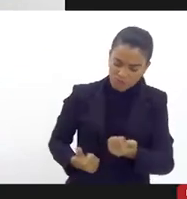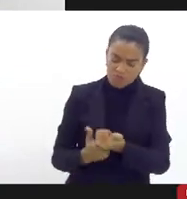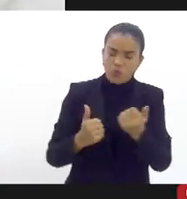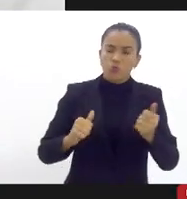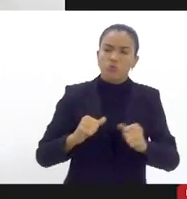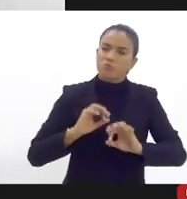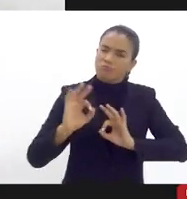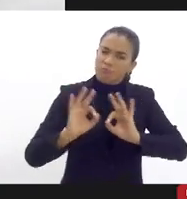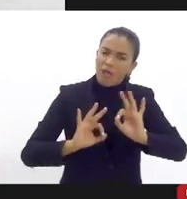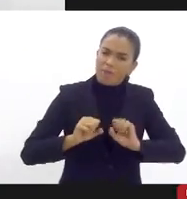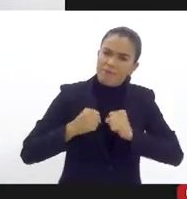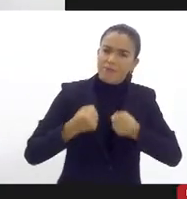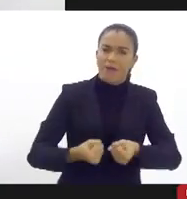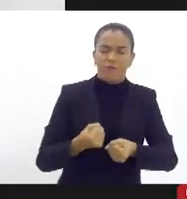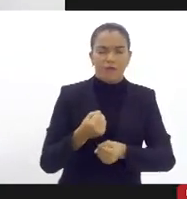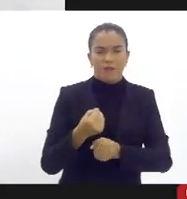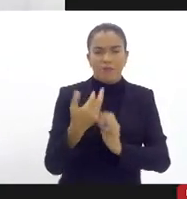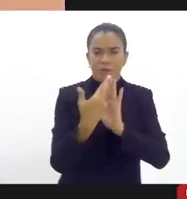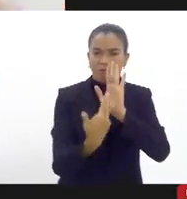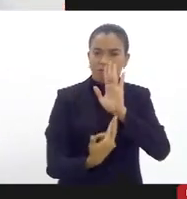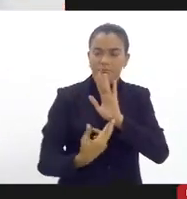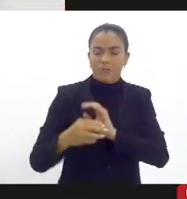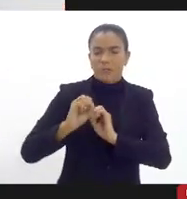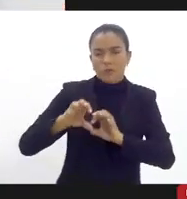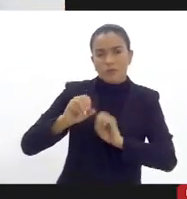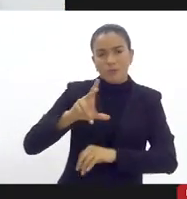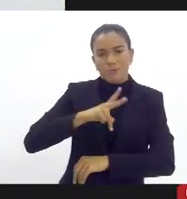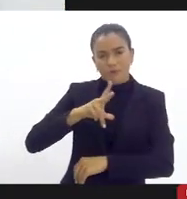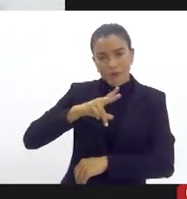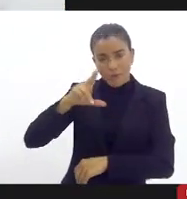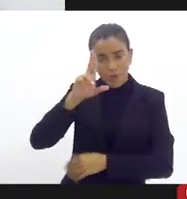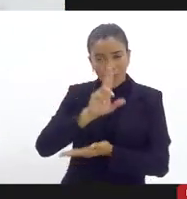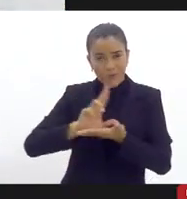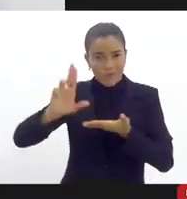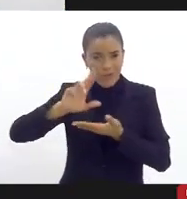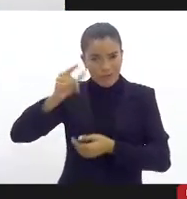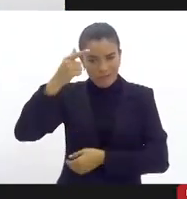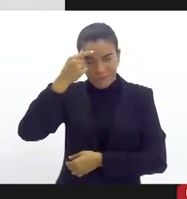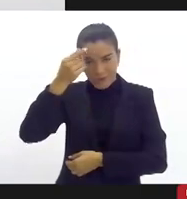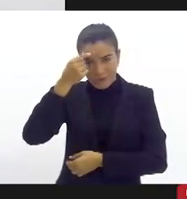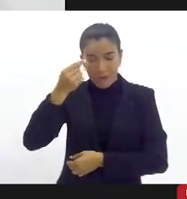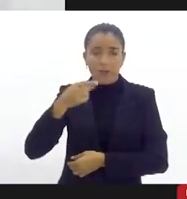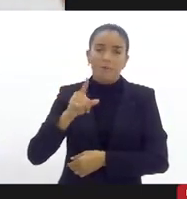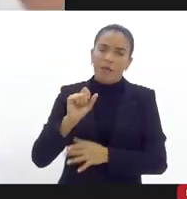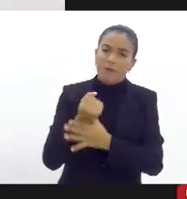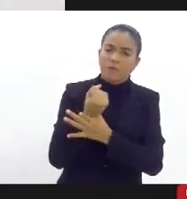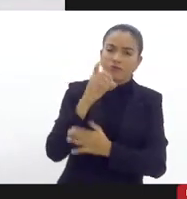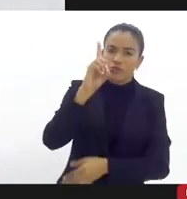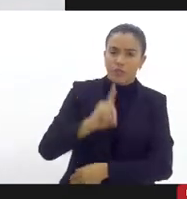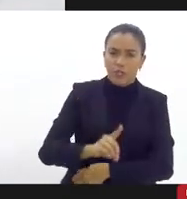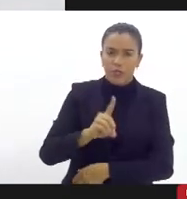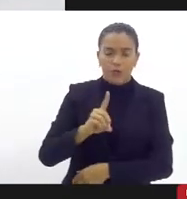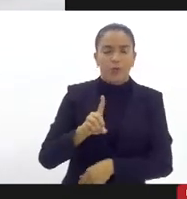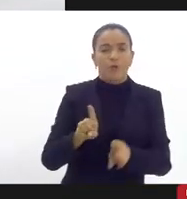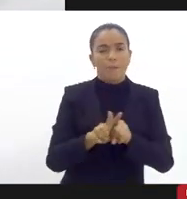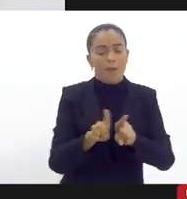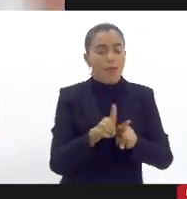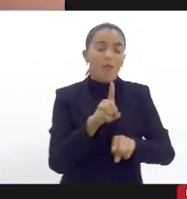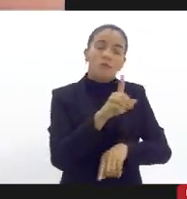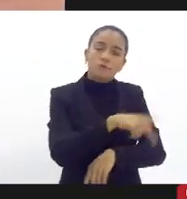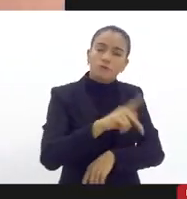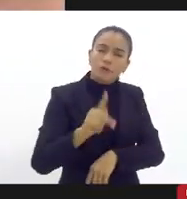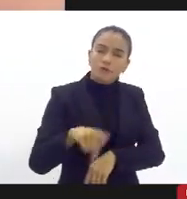defender uma regulamentação ensino superior privado e assim que consiga garantir o direito dos estudantes dos profissionais da educação